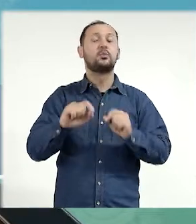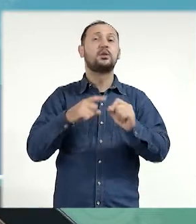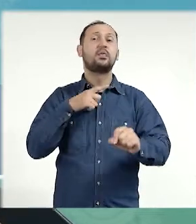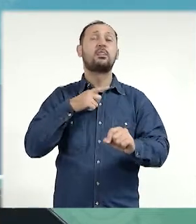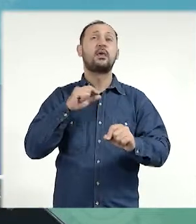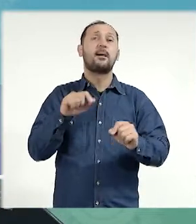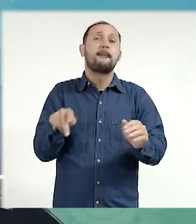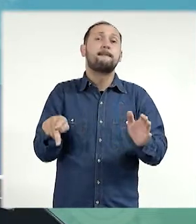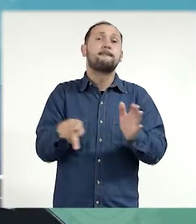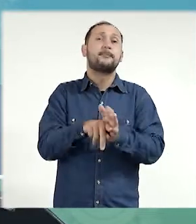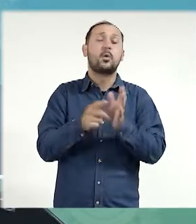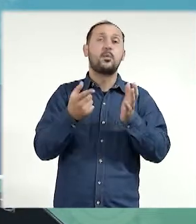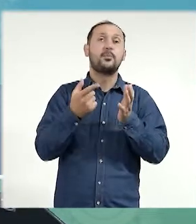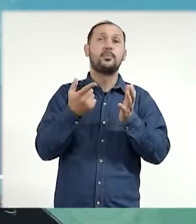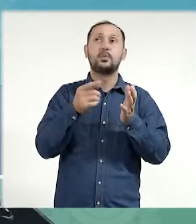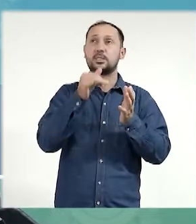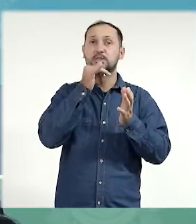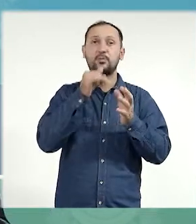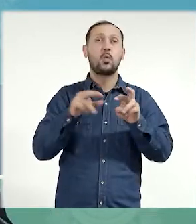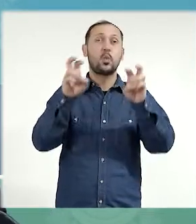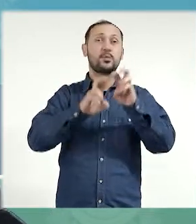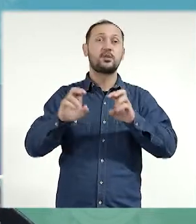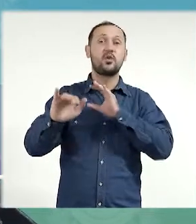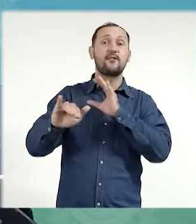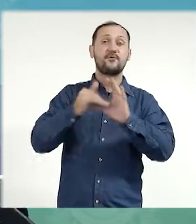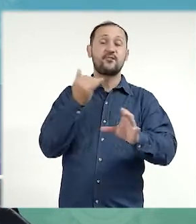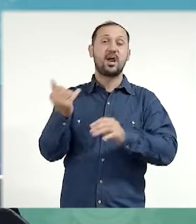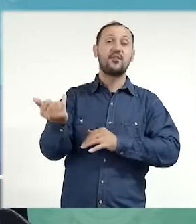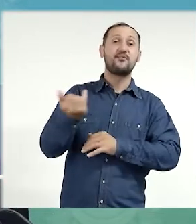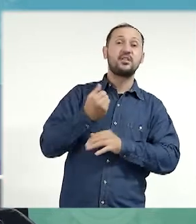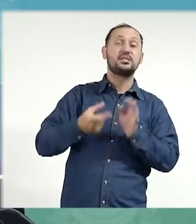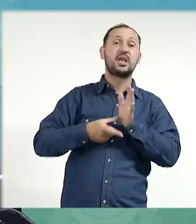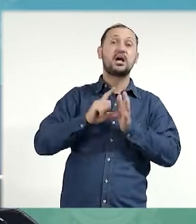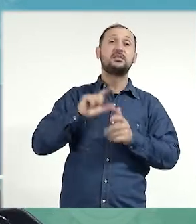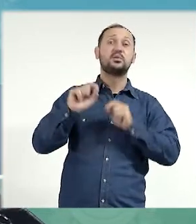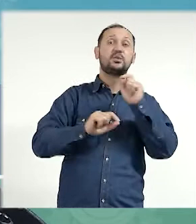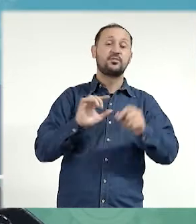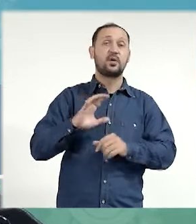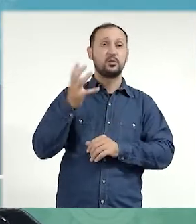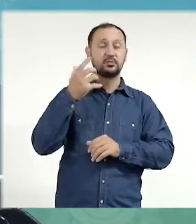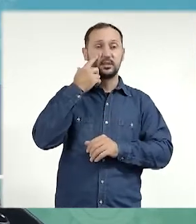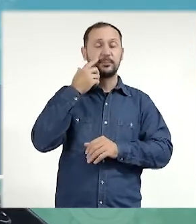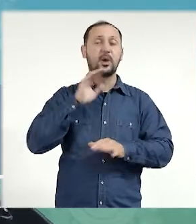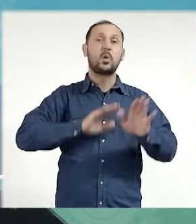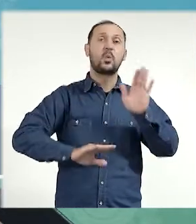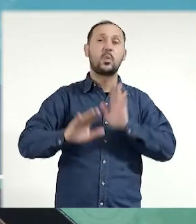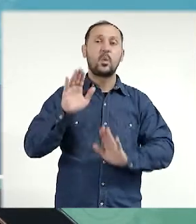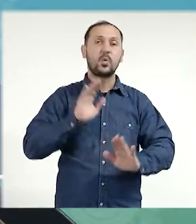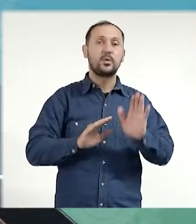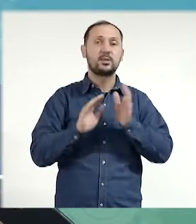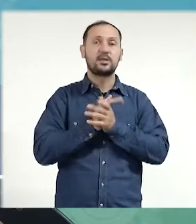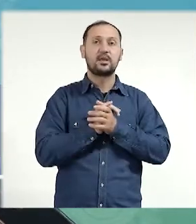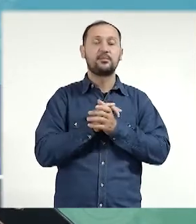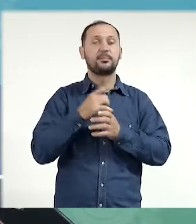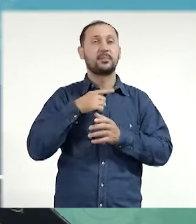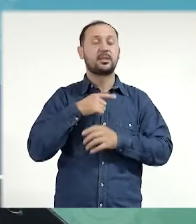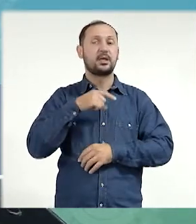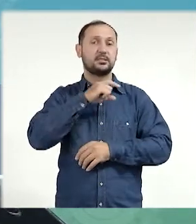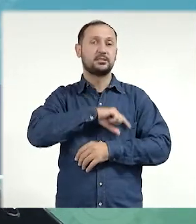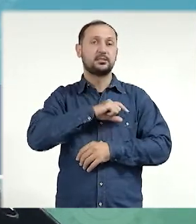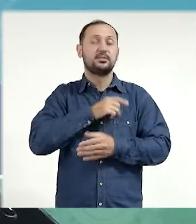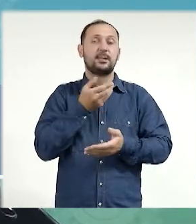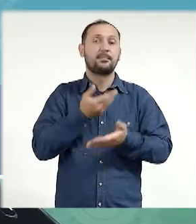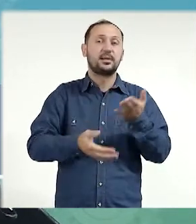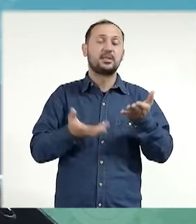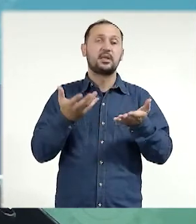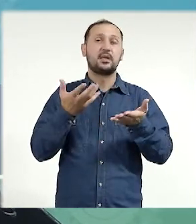Então, fazer com que haja uma notificação eletrônica para que ele tome ciência disso e possa, então, cuidar dessas questões e